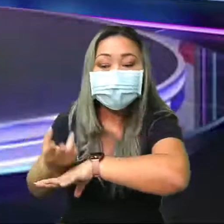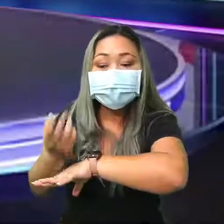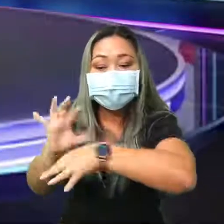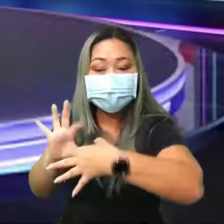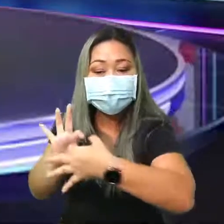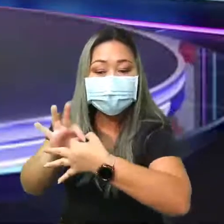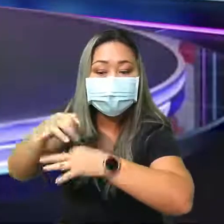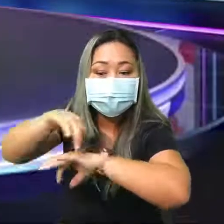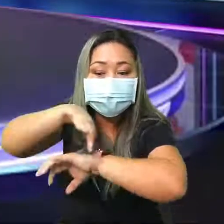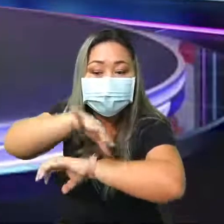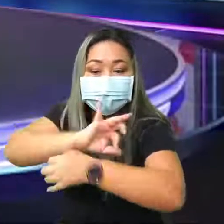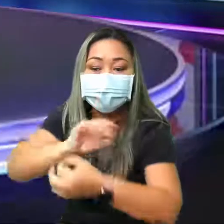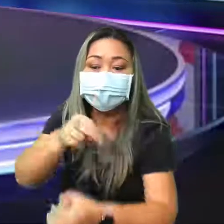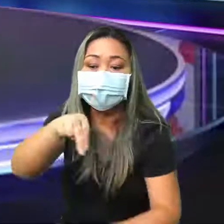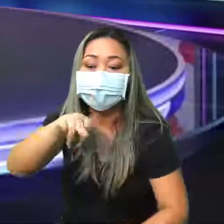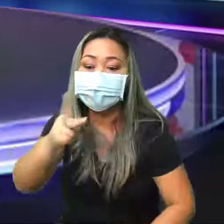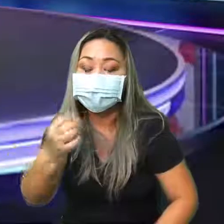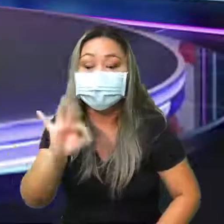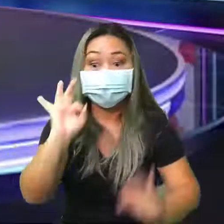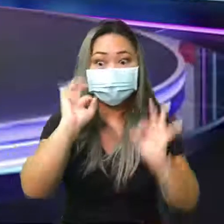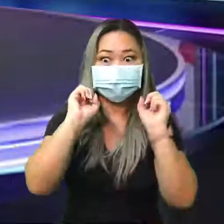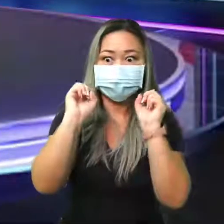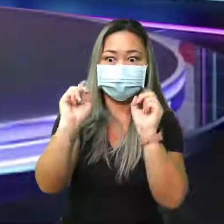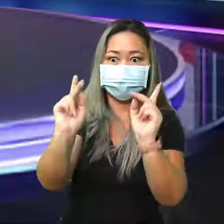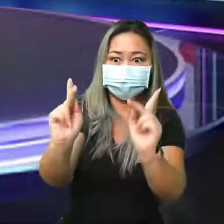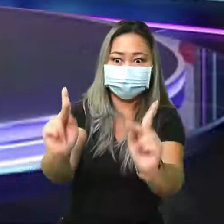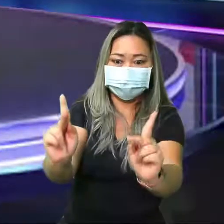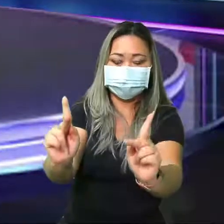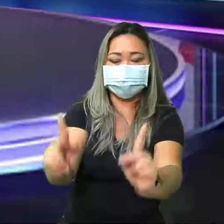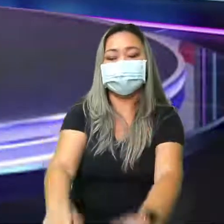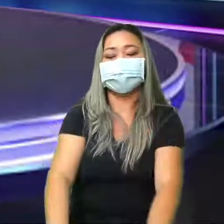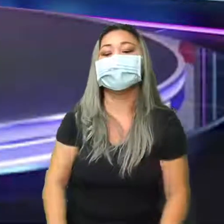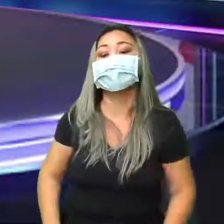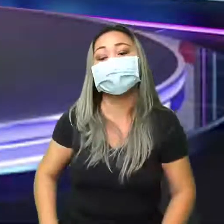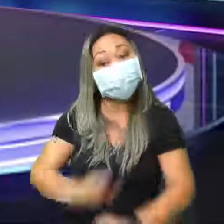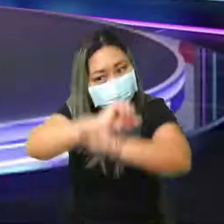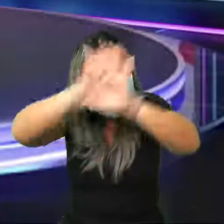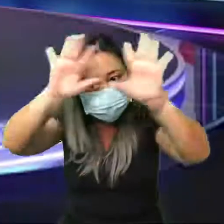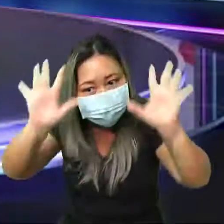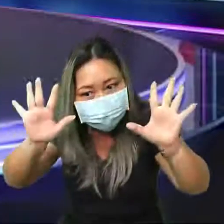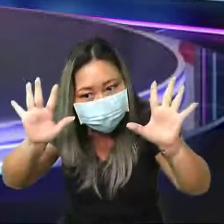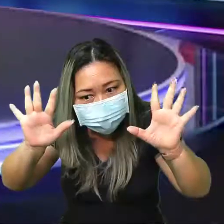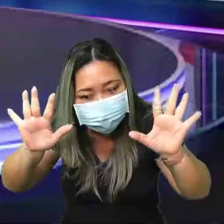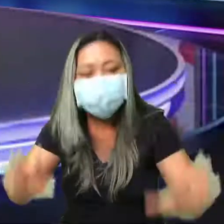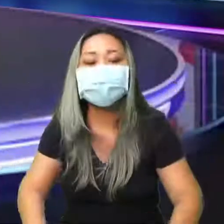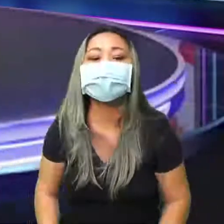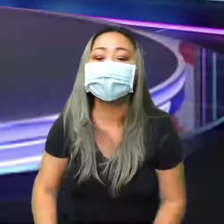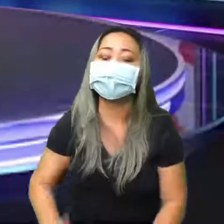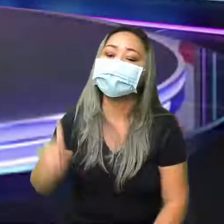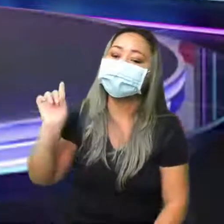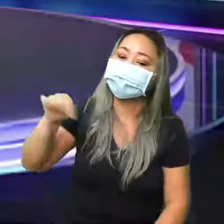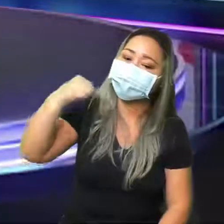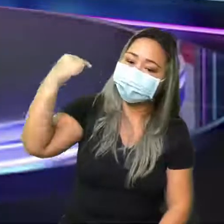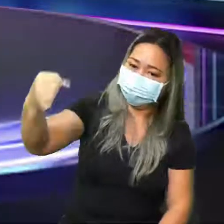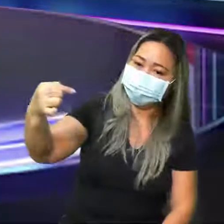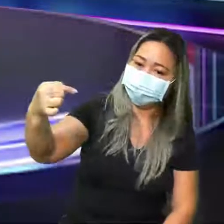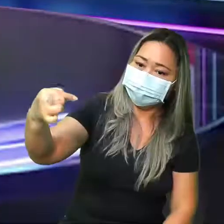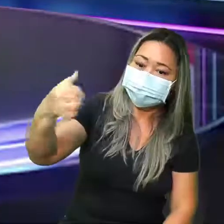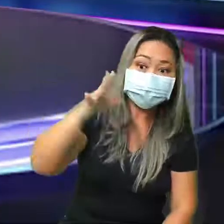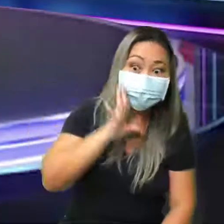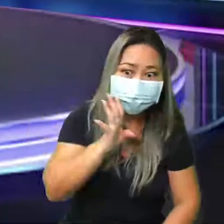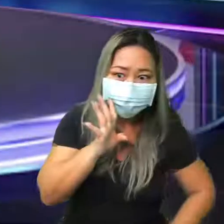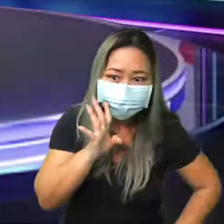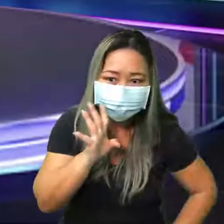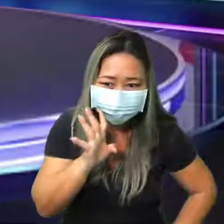nicho ecológico. Ok, eu acho que deu para ficar claro, né? Vamos lá para a nossa próxima. Tá